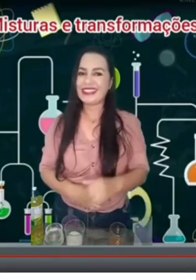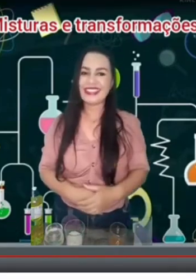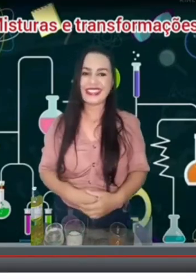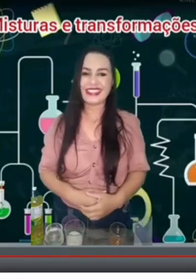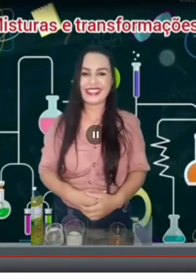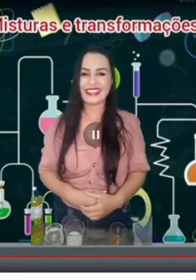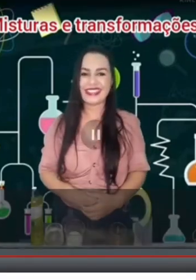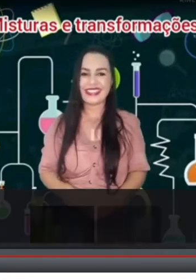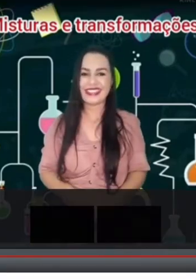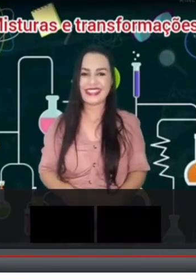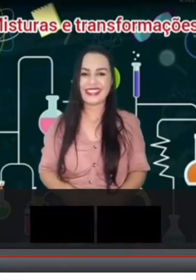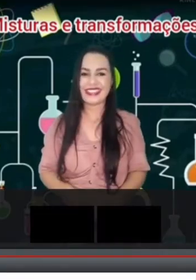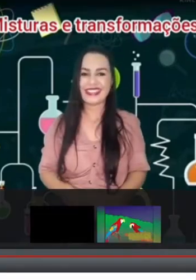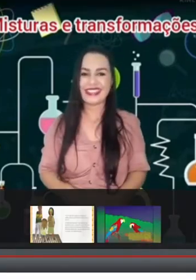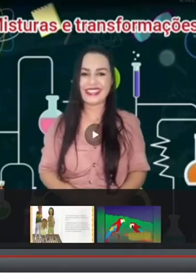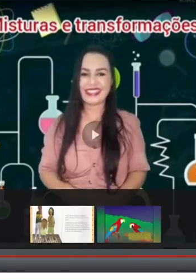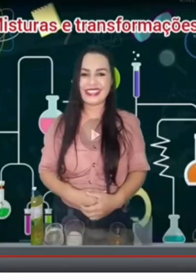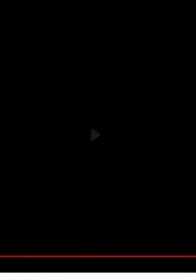vamos lá.